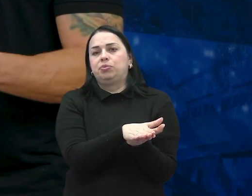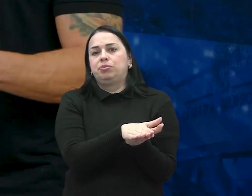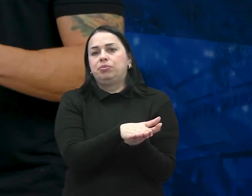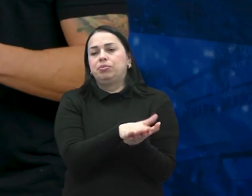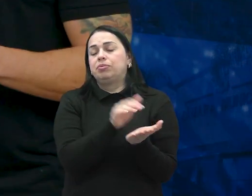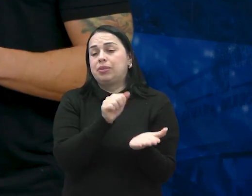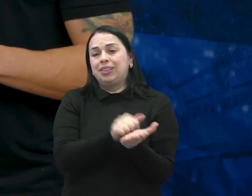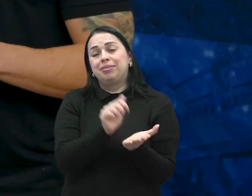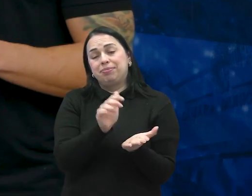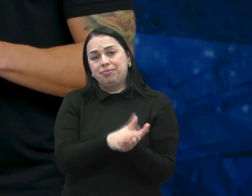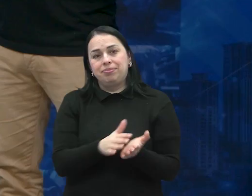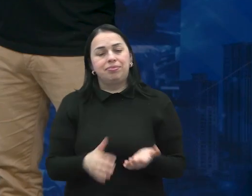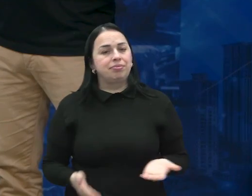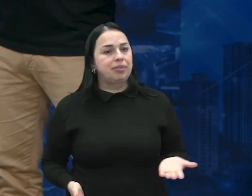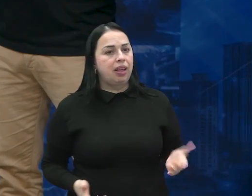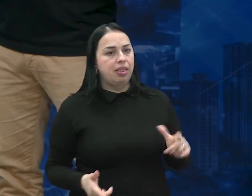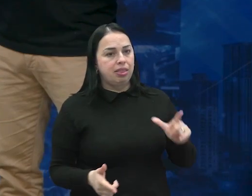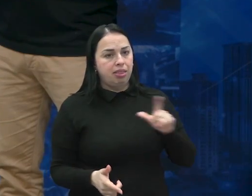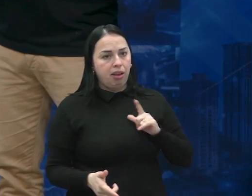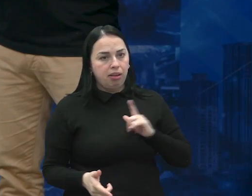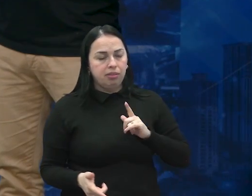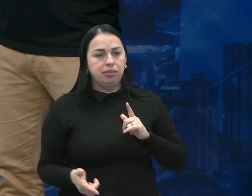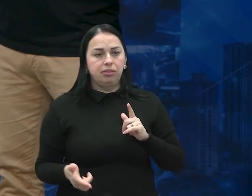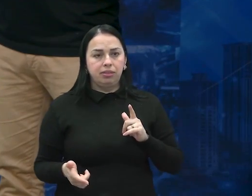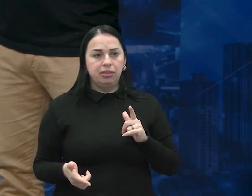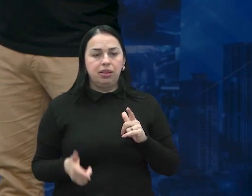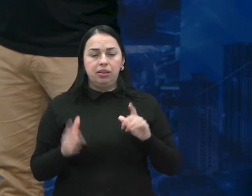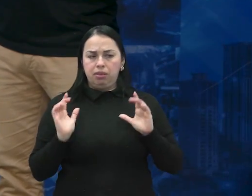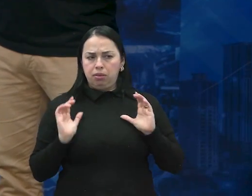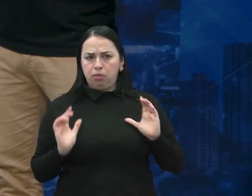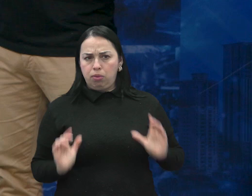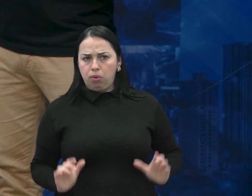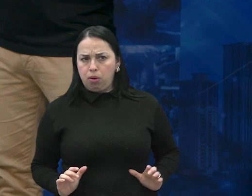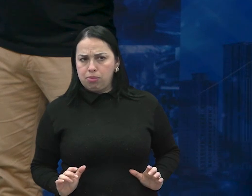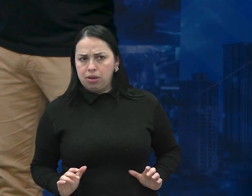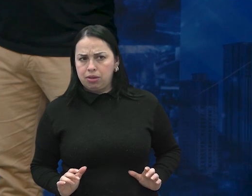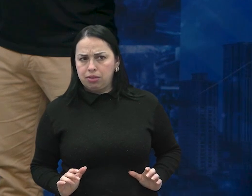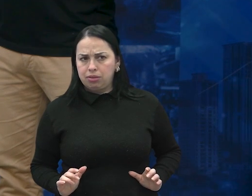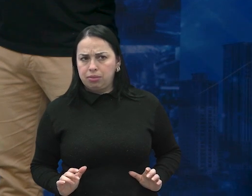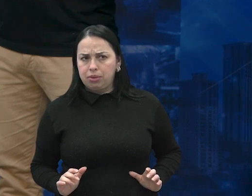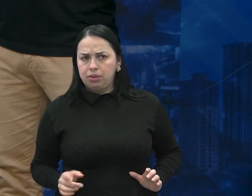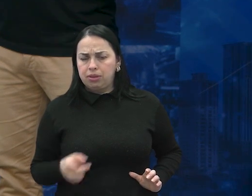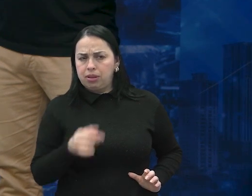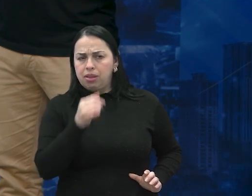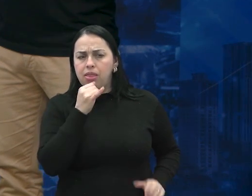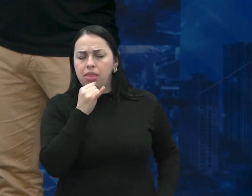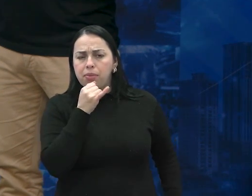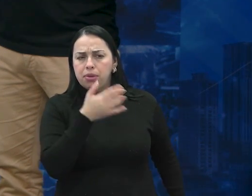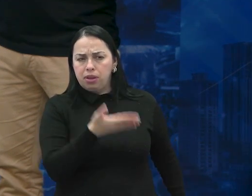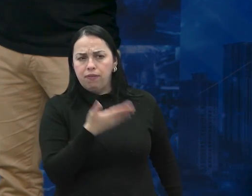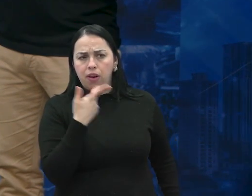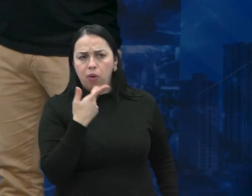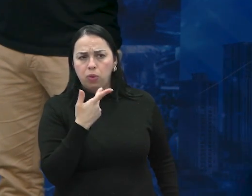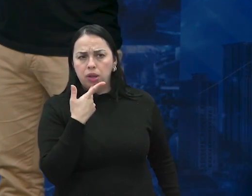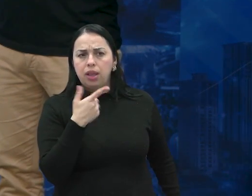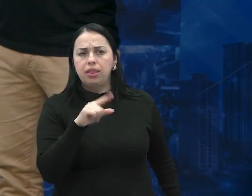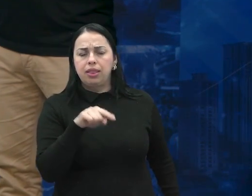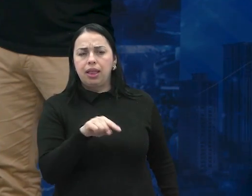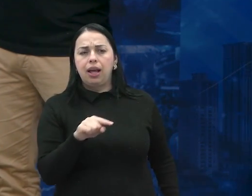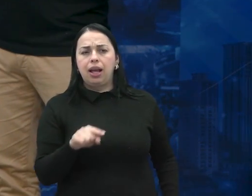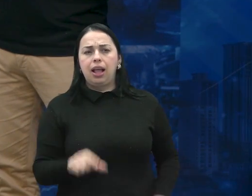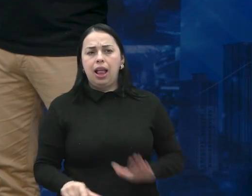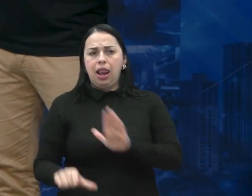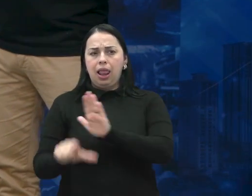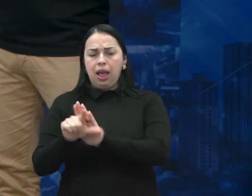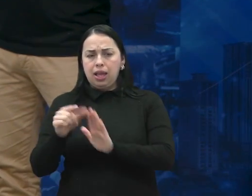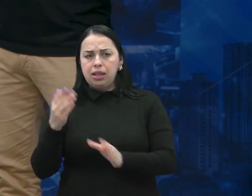ao se submeter ao teste do bafômetro. Existe também uma questão de comportamento em cima da lei. Você falou sobre a aplicação dela,